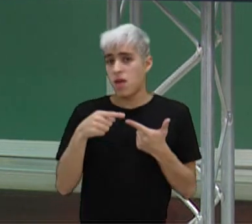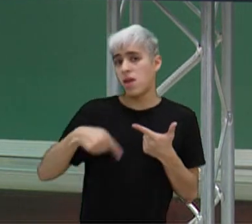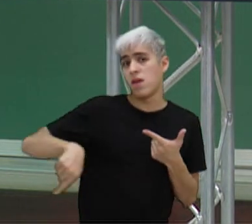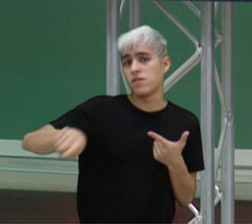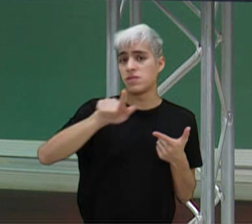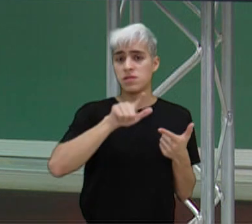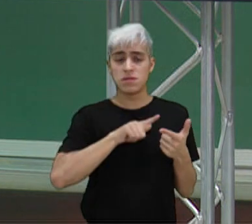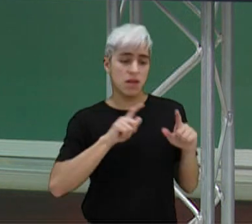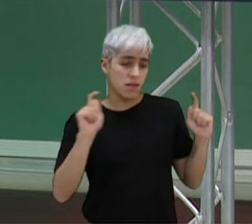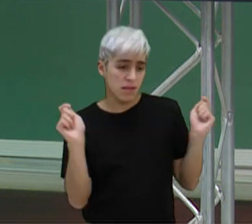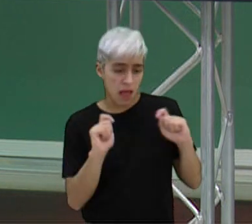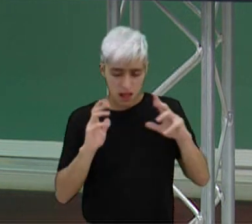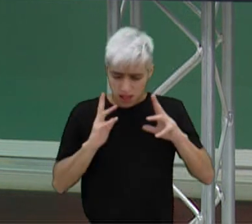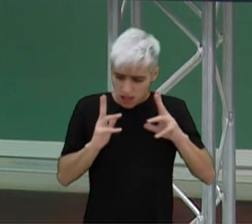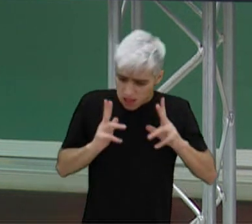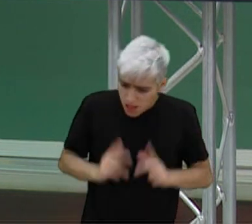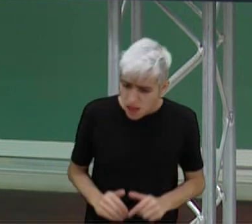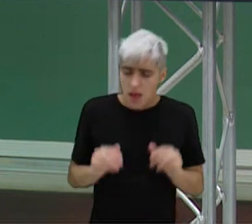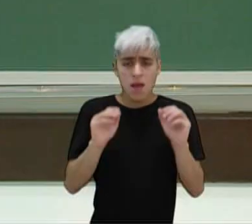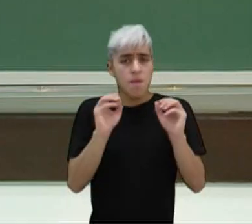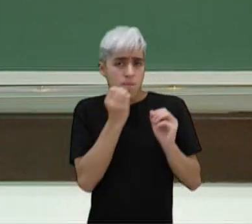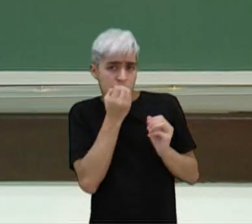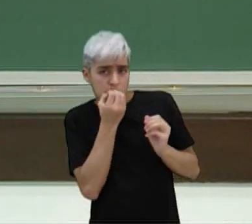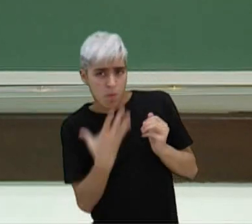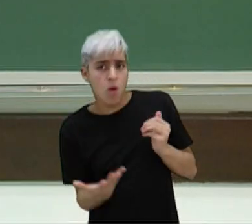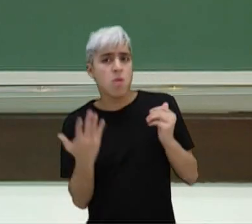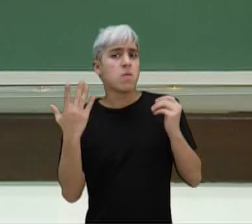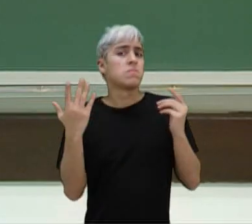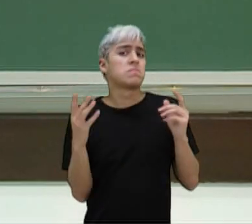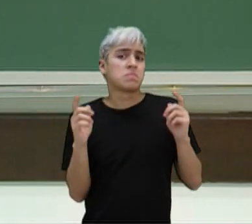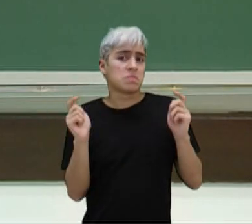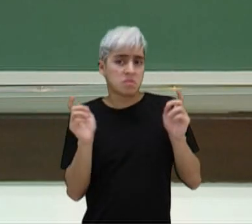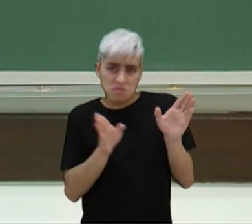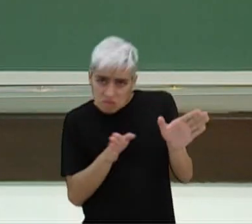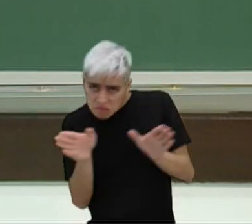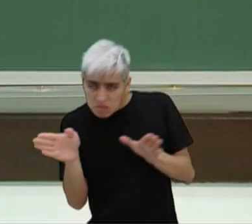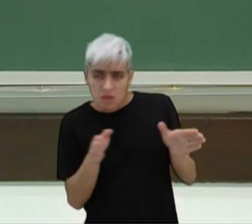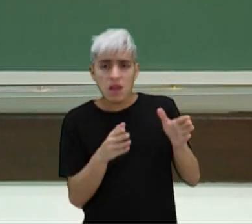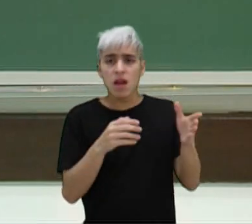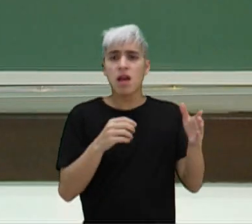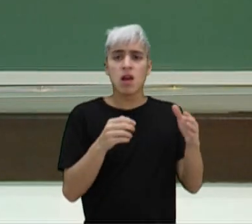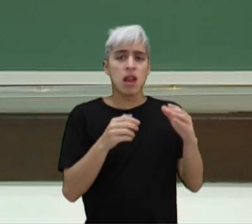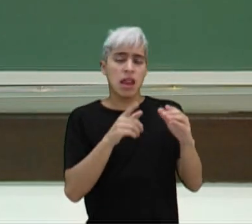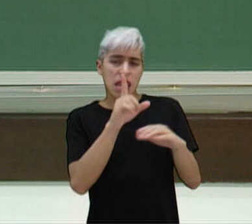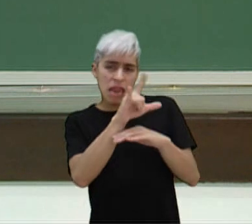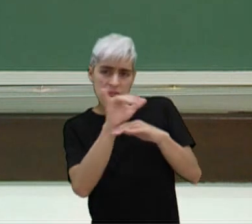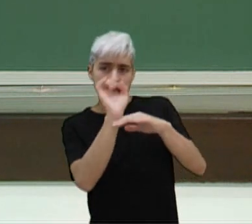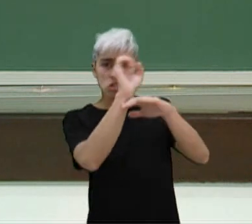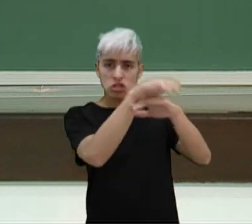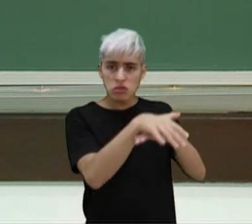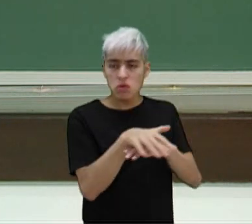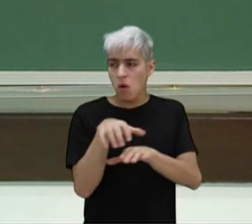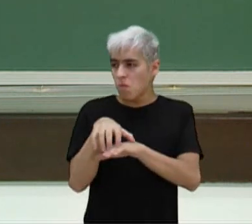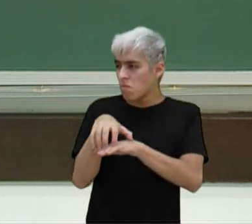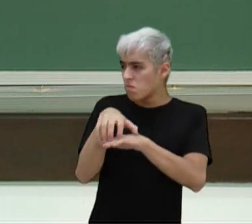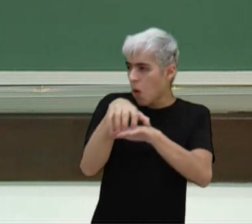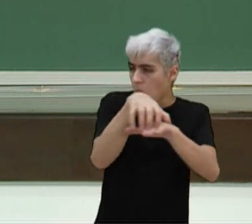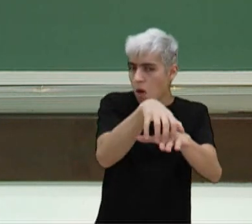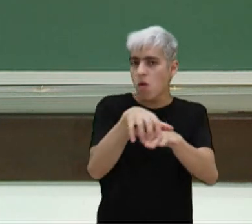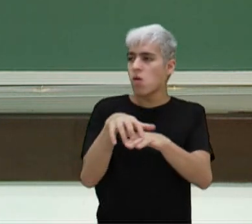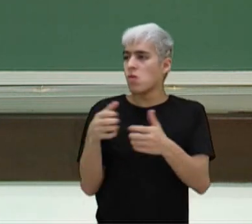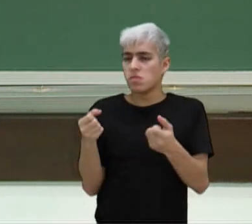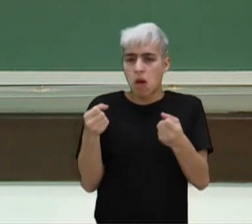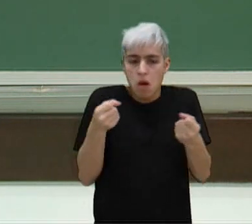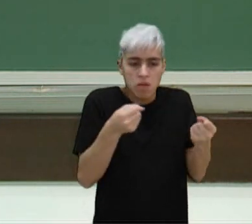tenha uma condição de higiene boa, tanto, né, da questão da coleta de lixo, quanto da destinação desses